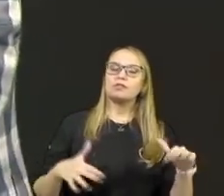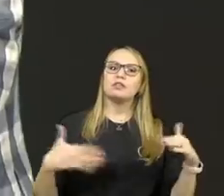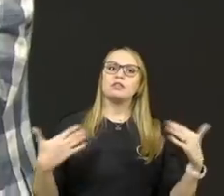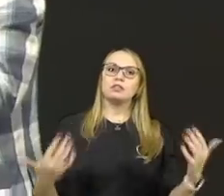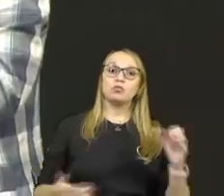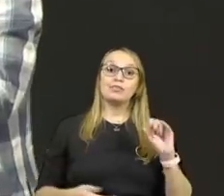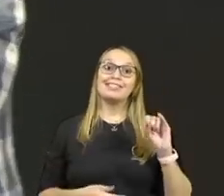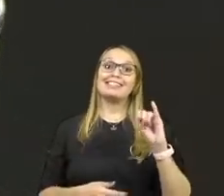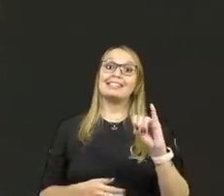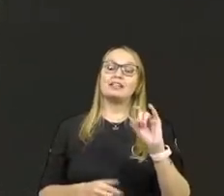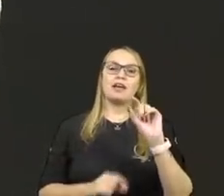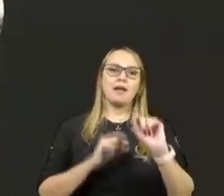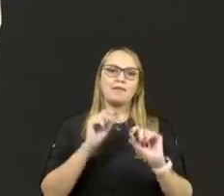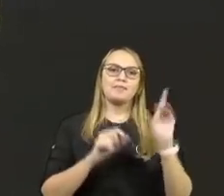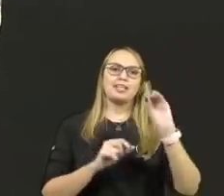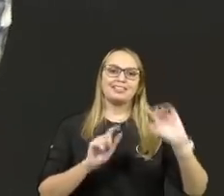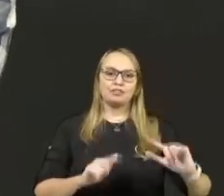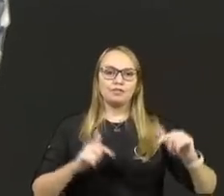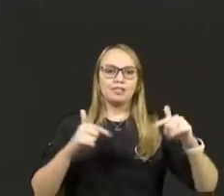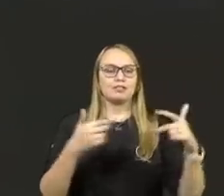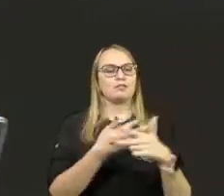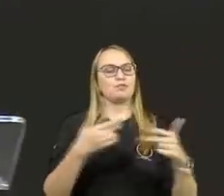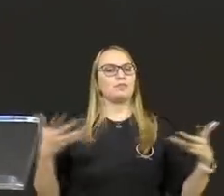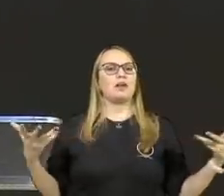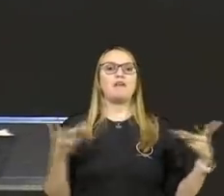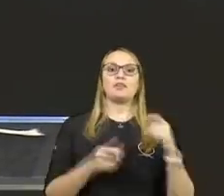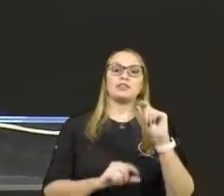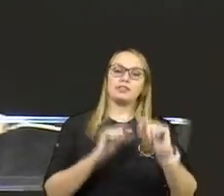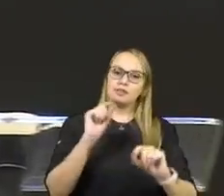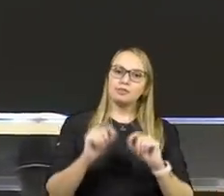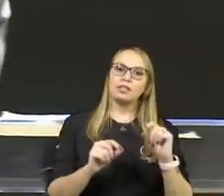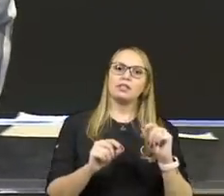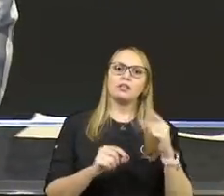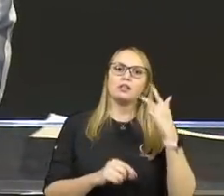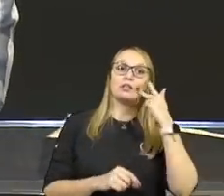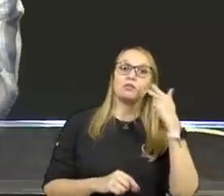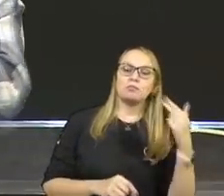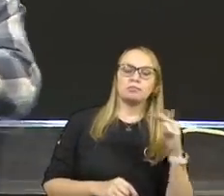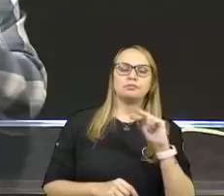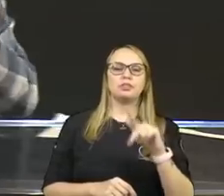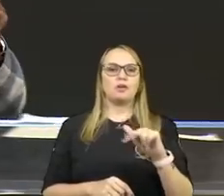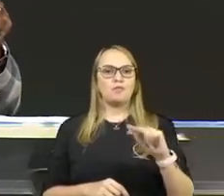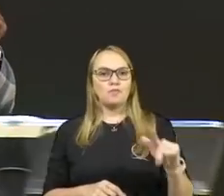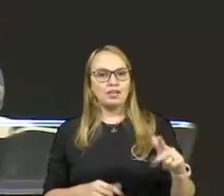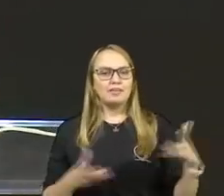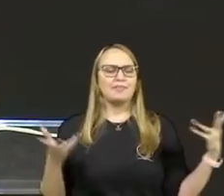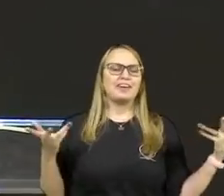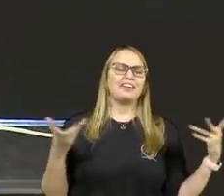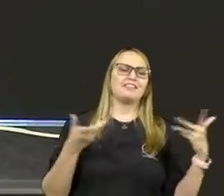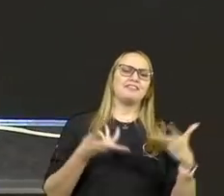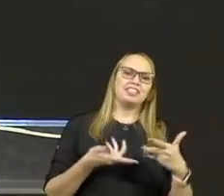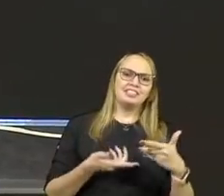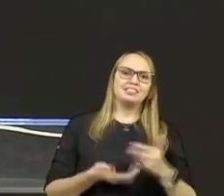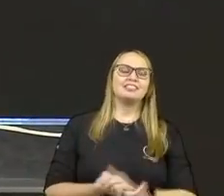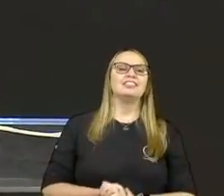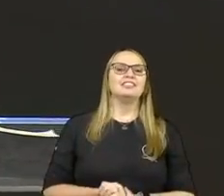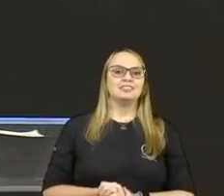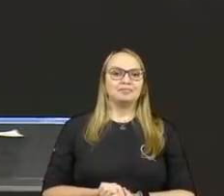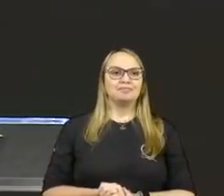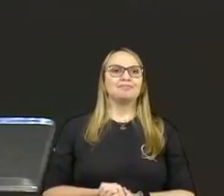é para que Deus faça o extraordinário, o incomum, o inusitado, para